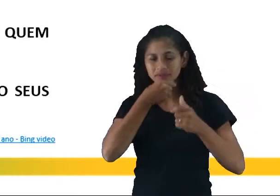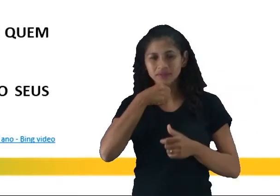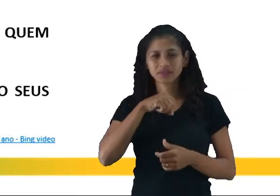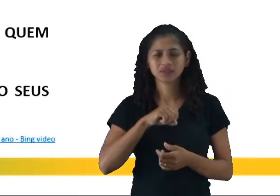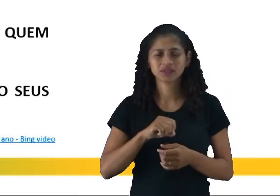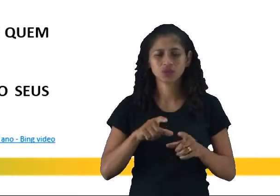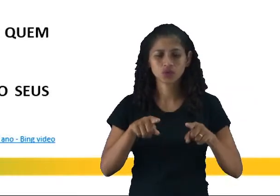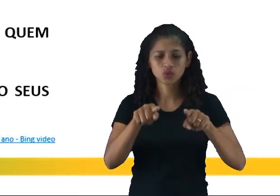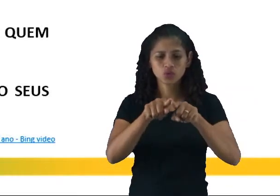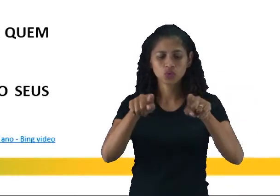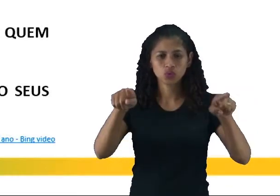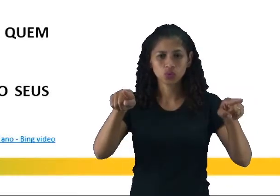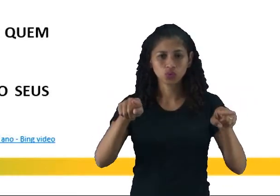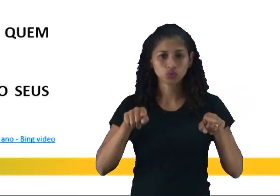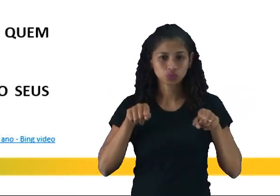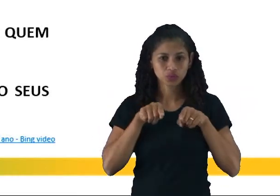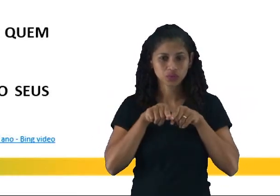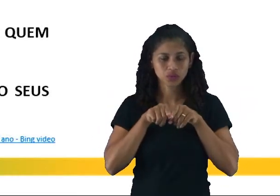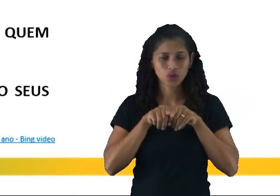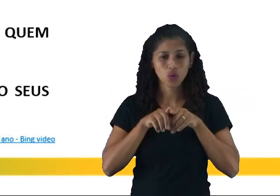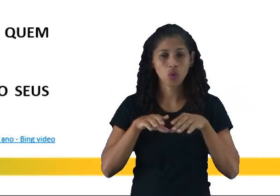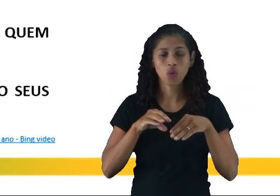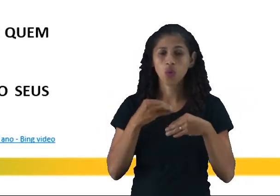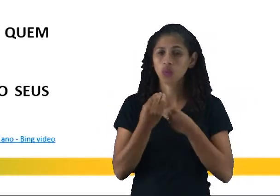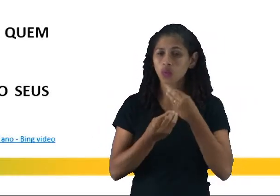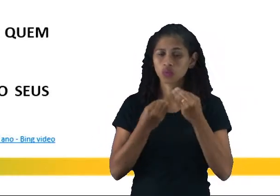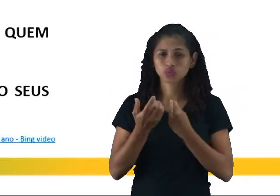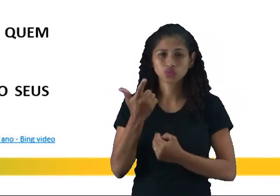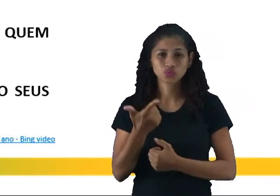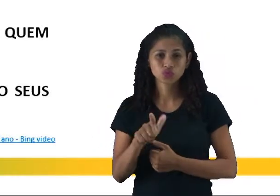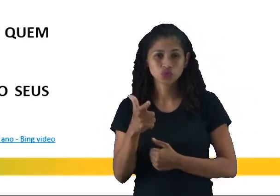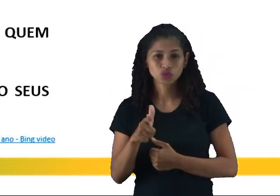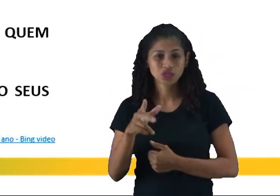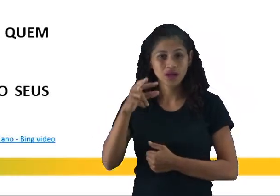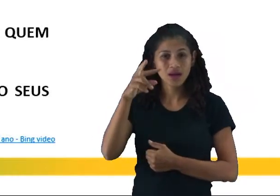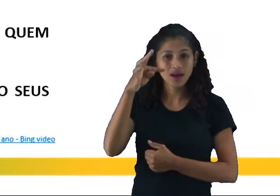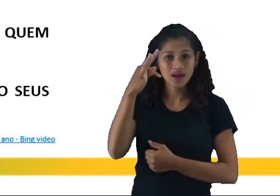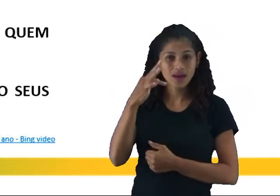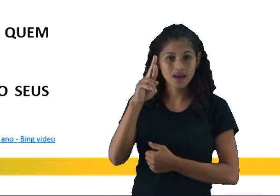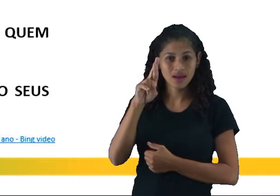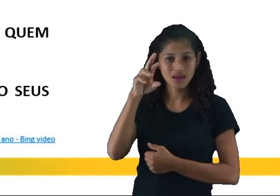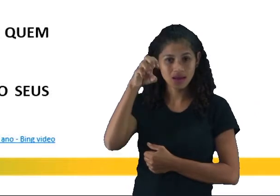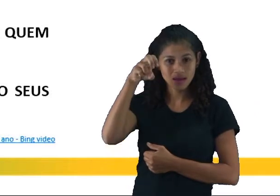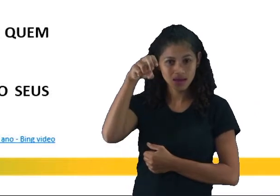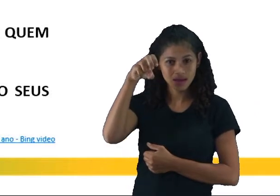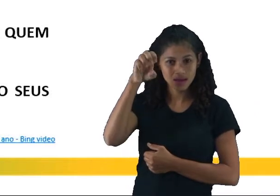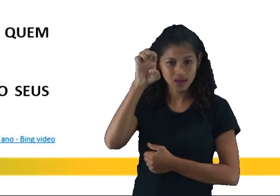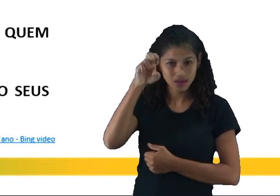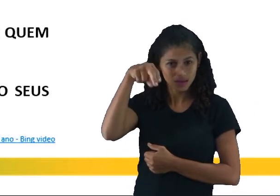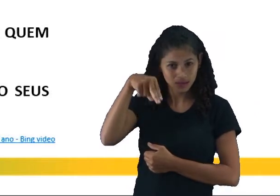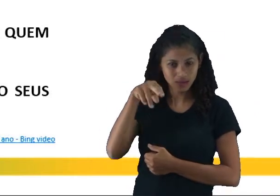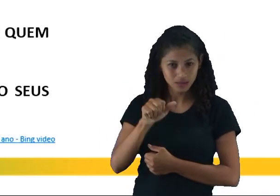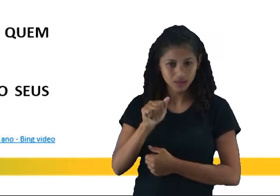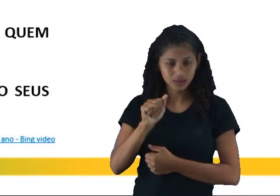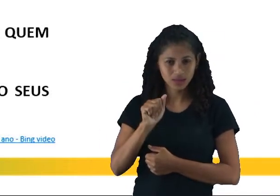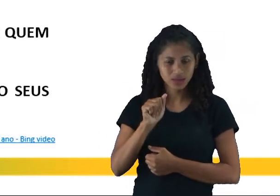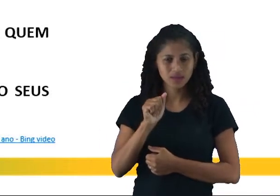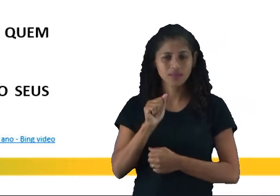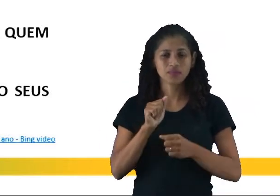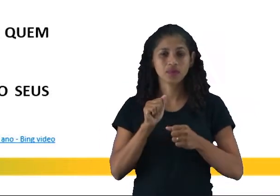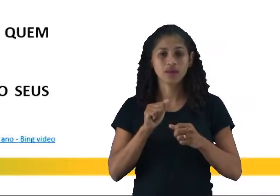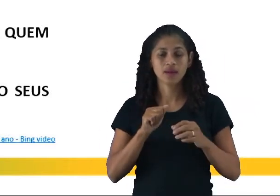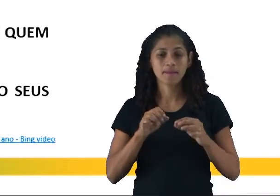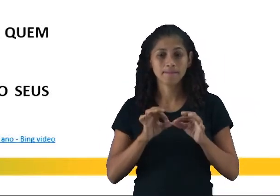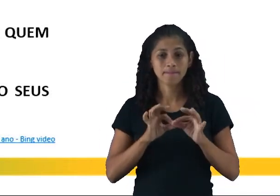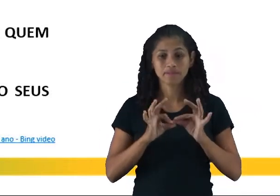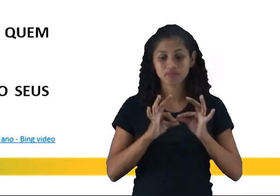moradores. Como não havia trena ou nenhum outro meio de medição, as terras eram medidas por meio dos pés